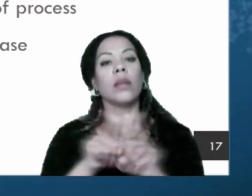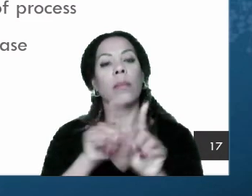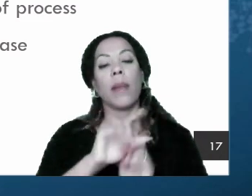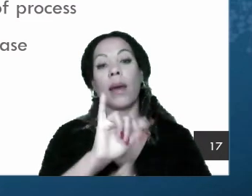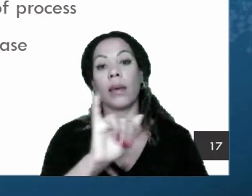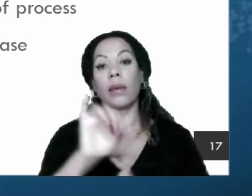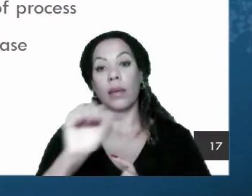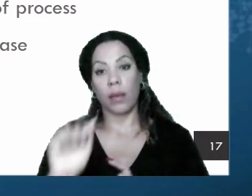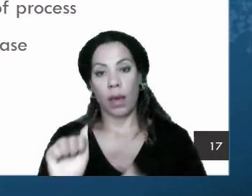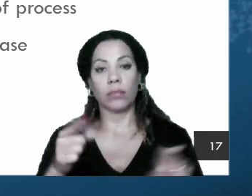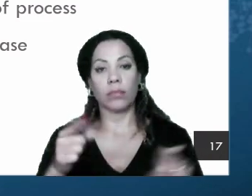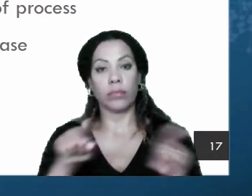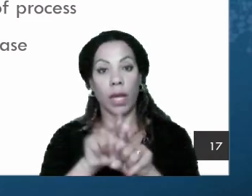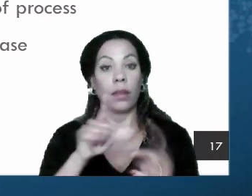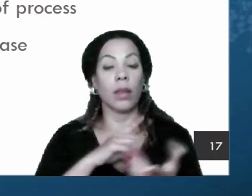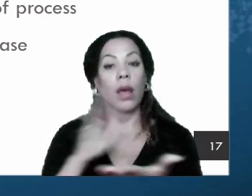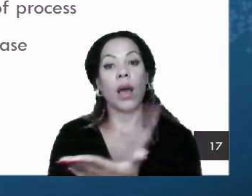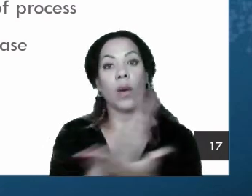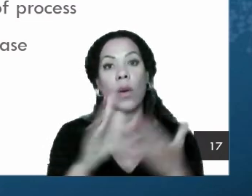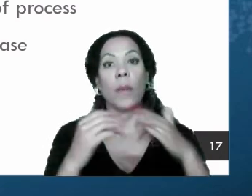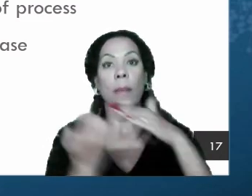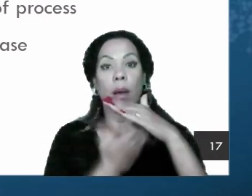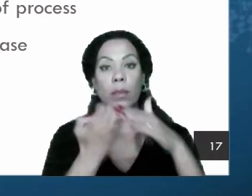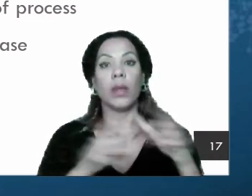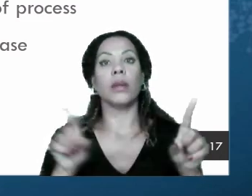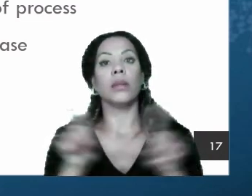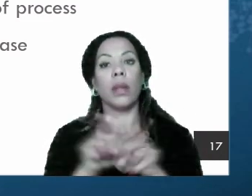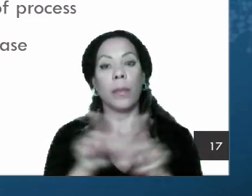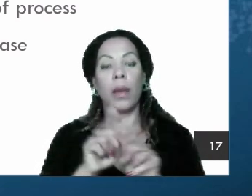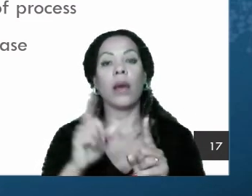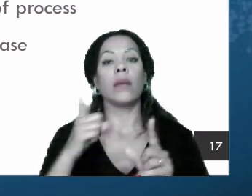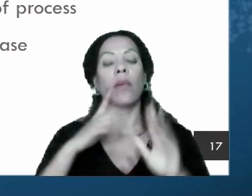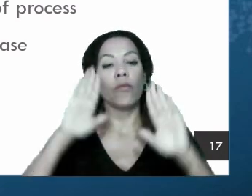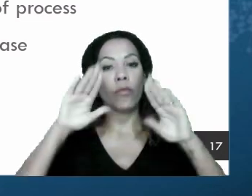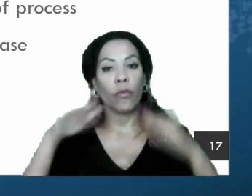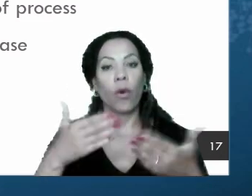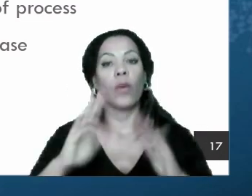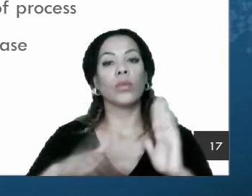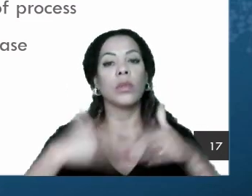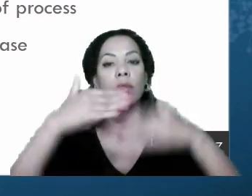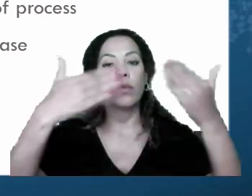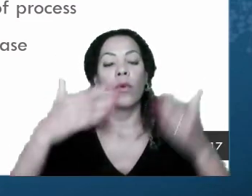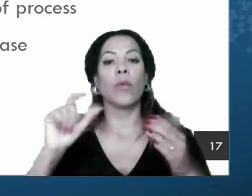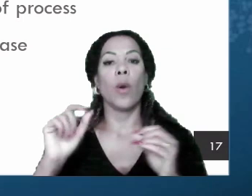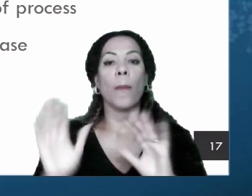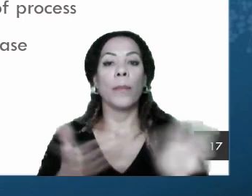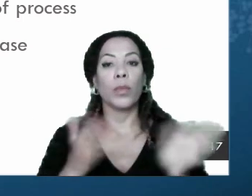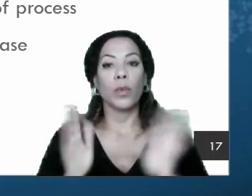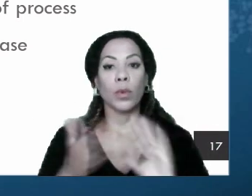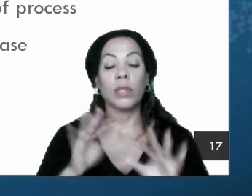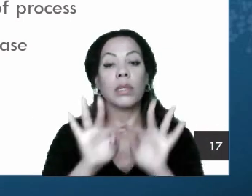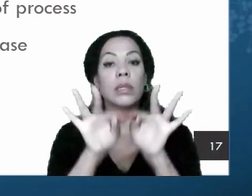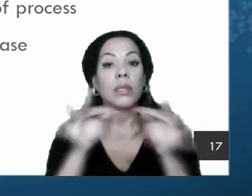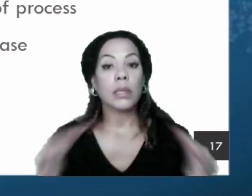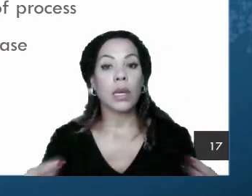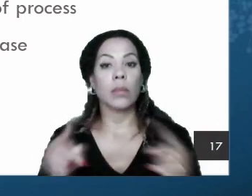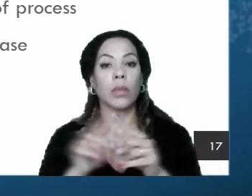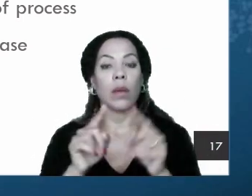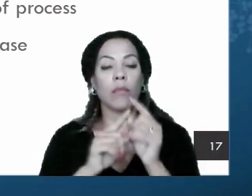Existem colaboradores aí também. Estamos focados no desenvolvimento de um processo simples e robusto. Vou mostrar o